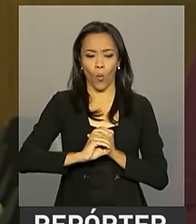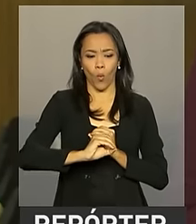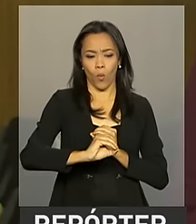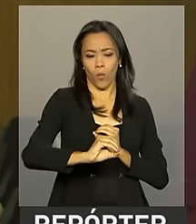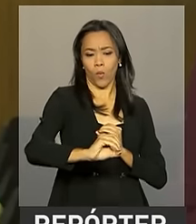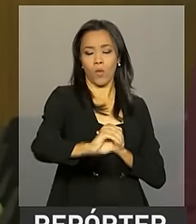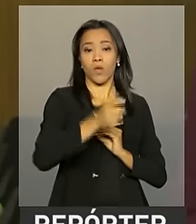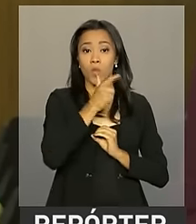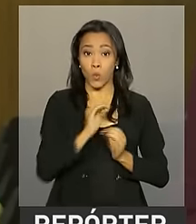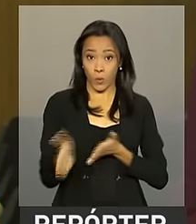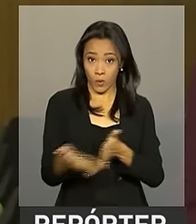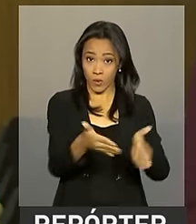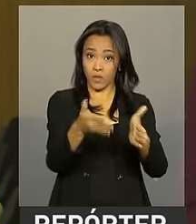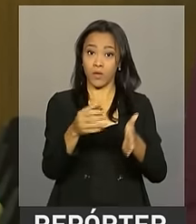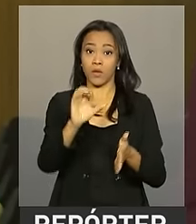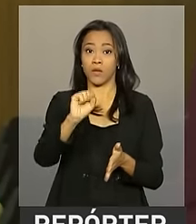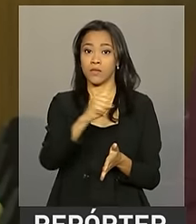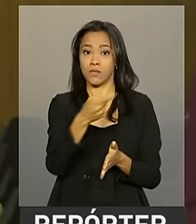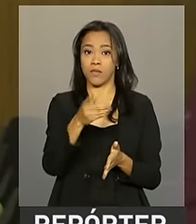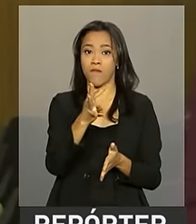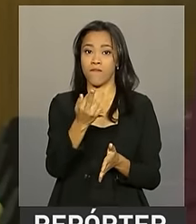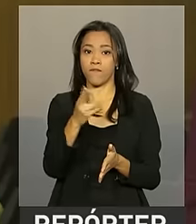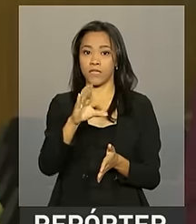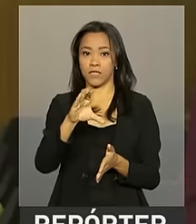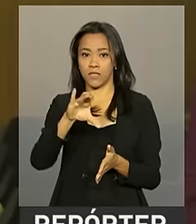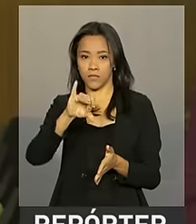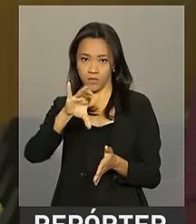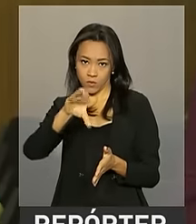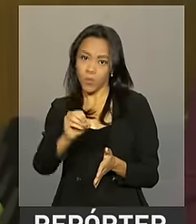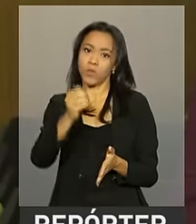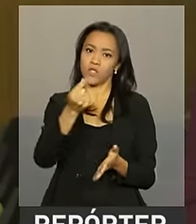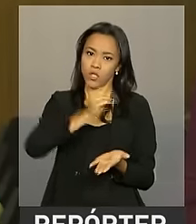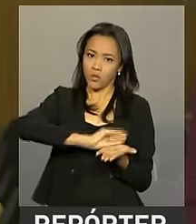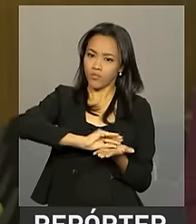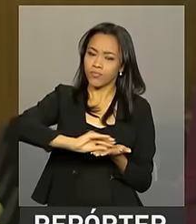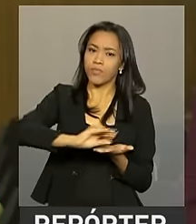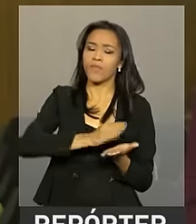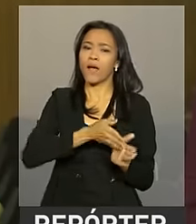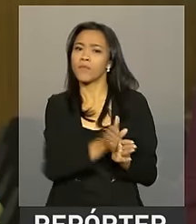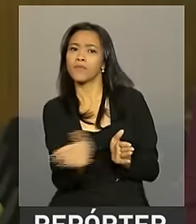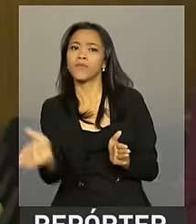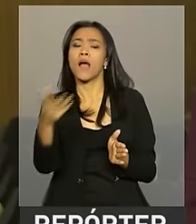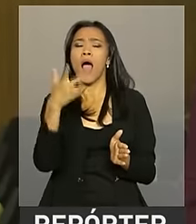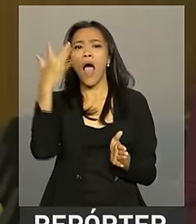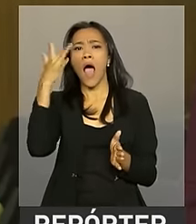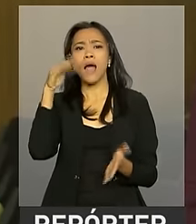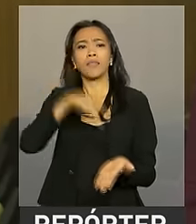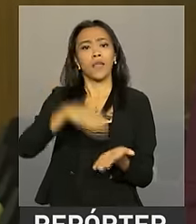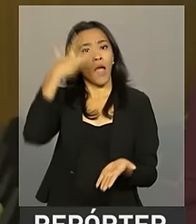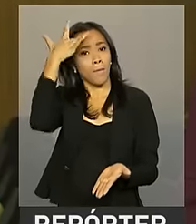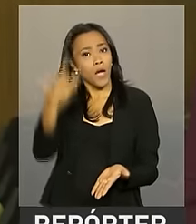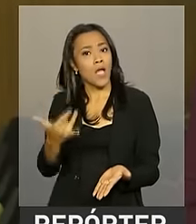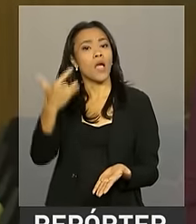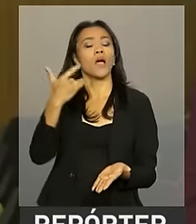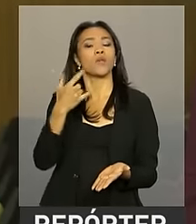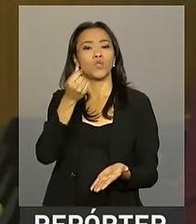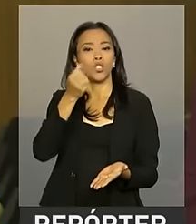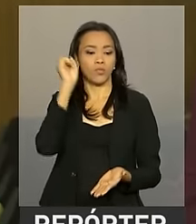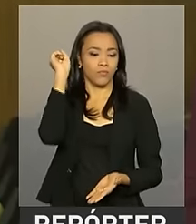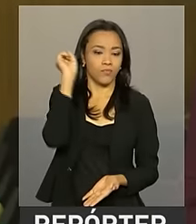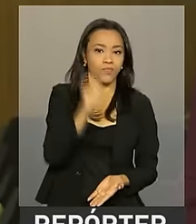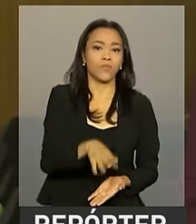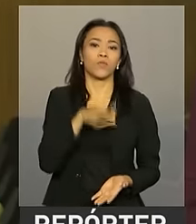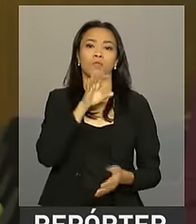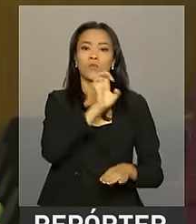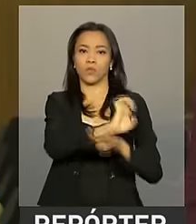integração do Rio São Francisco os recursos vão ser depositados até amanhã na conta dos governos estaduais também